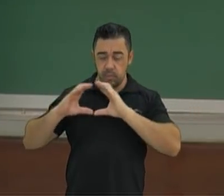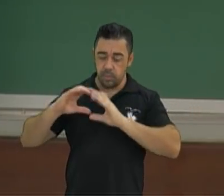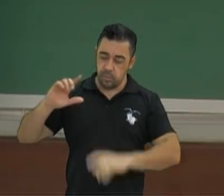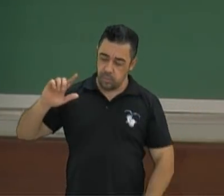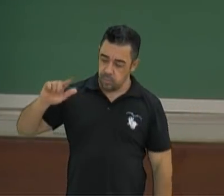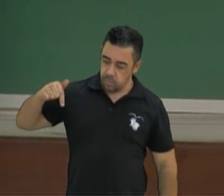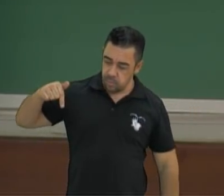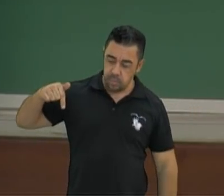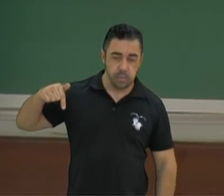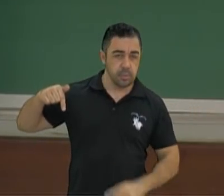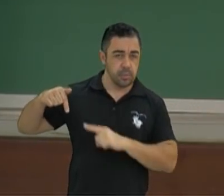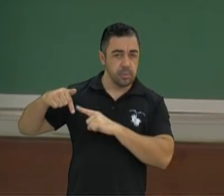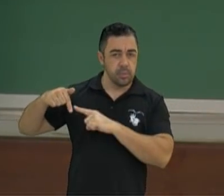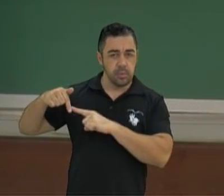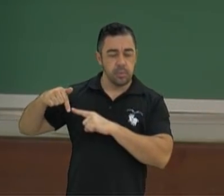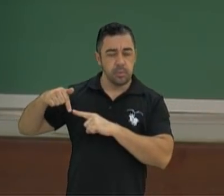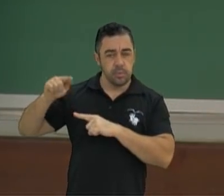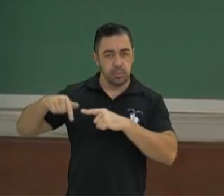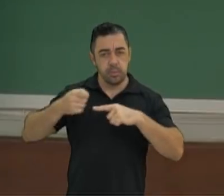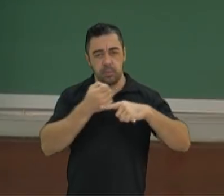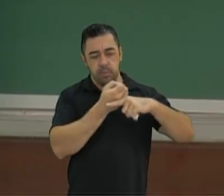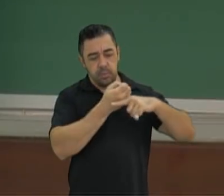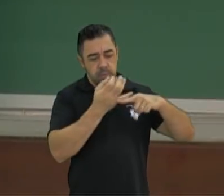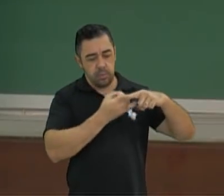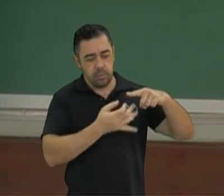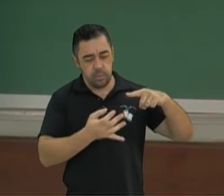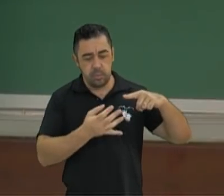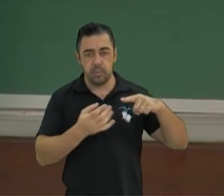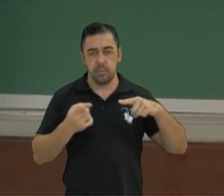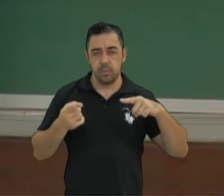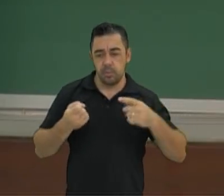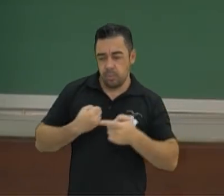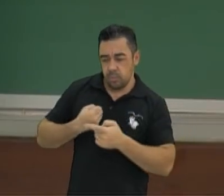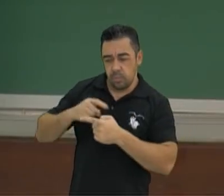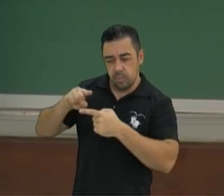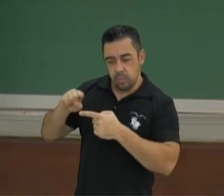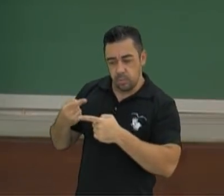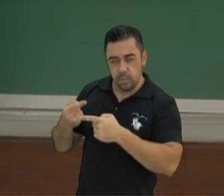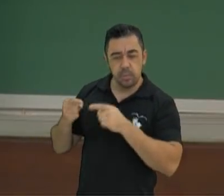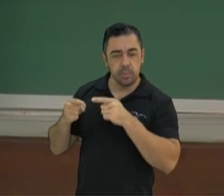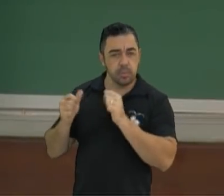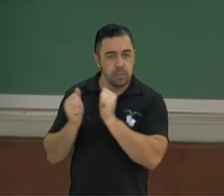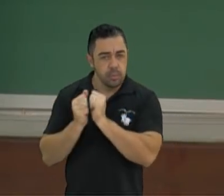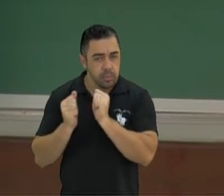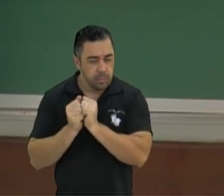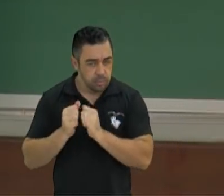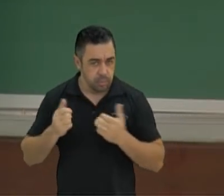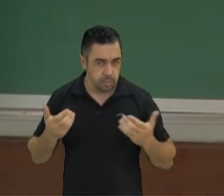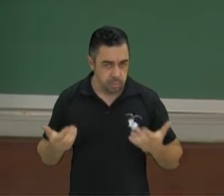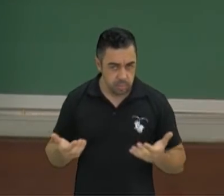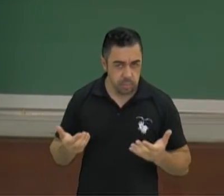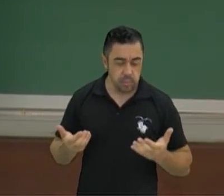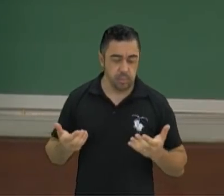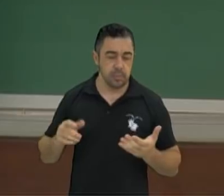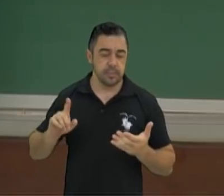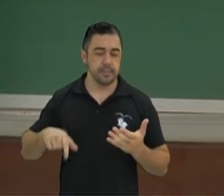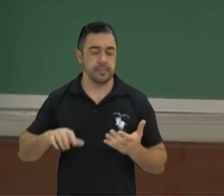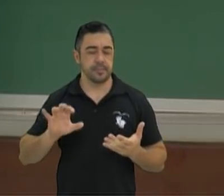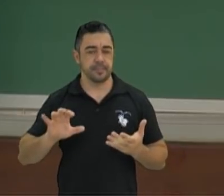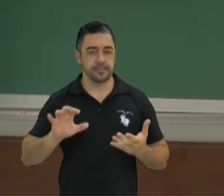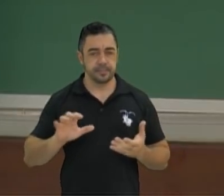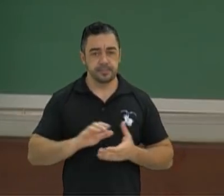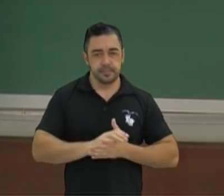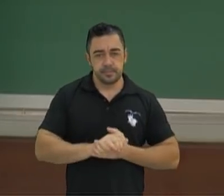inteiros também são os números racionais. E aqui dentro também estão os números que são escritos na forma